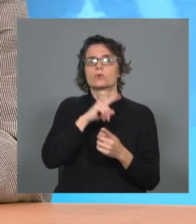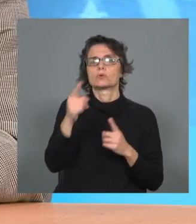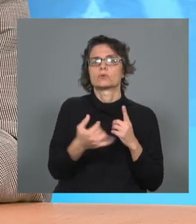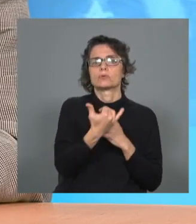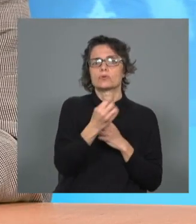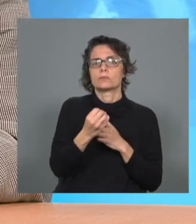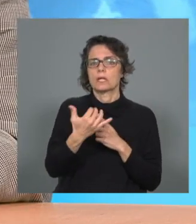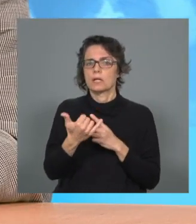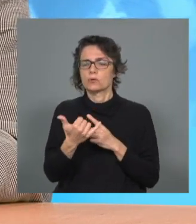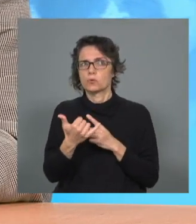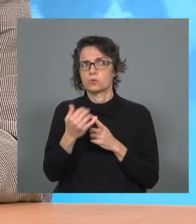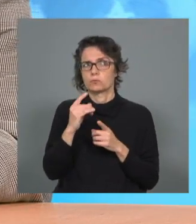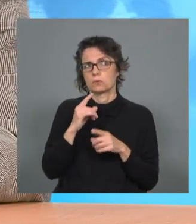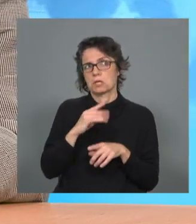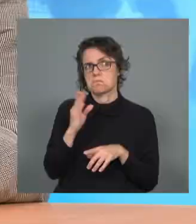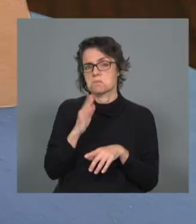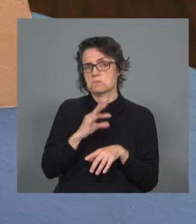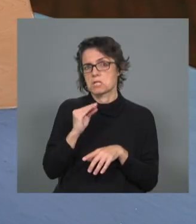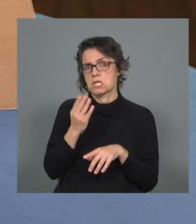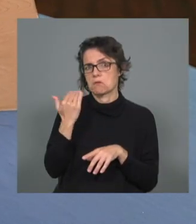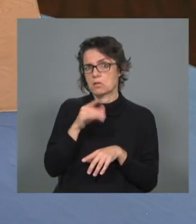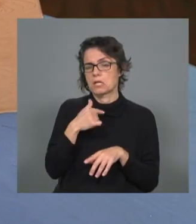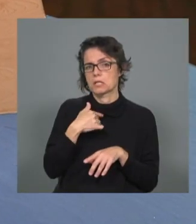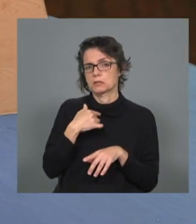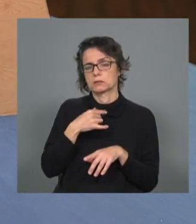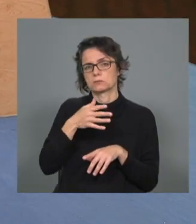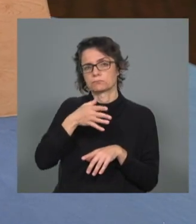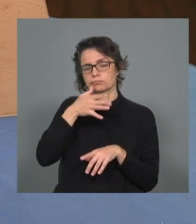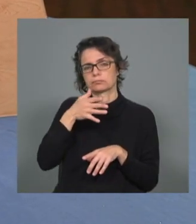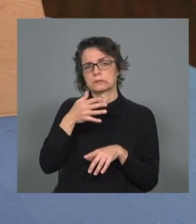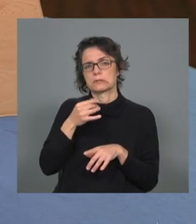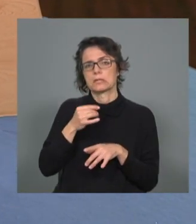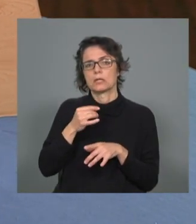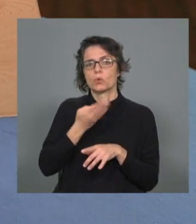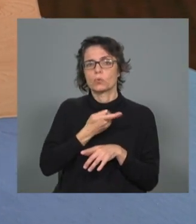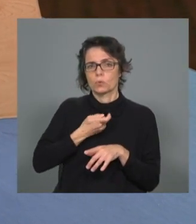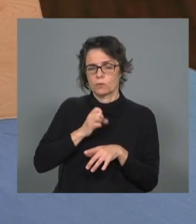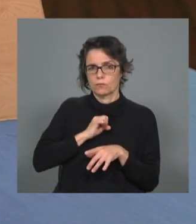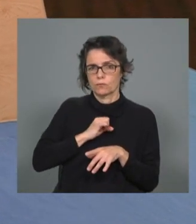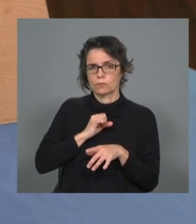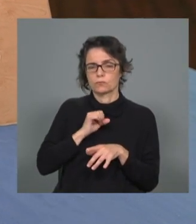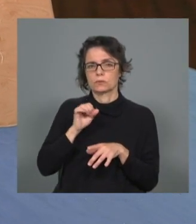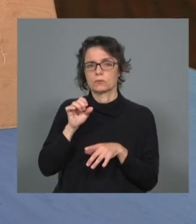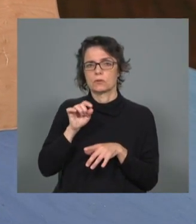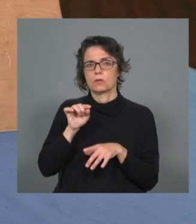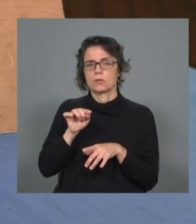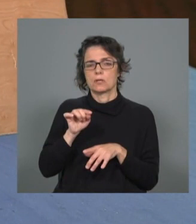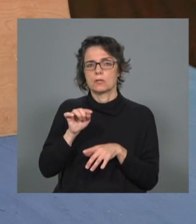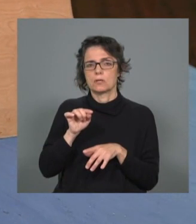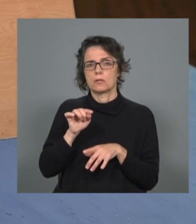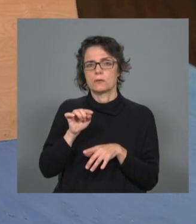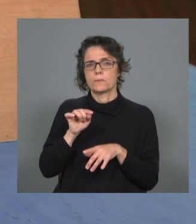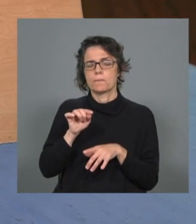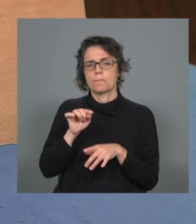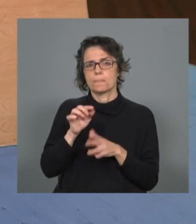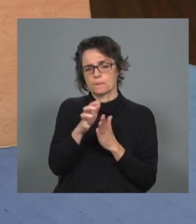de 10 anos, e este livro, por acaso, não tem nada da tese de doutoramento. É outro estudo. E